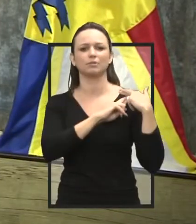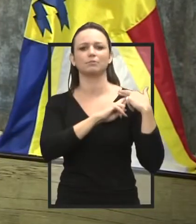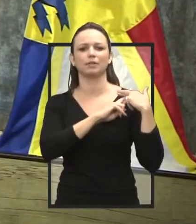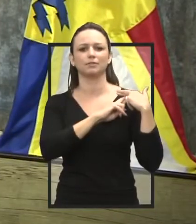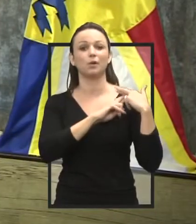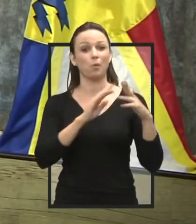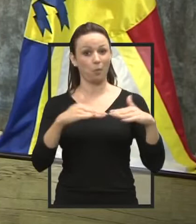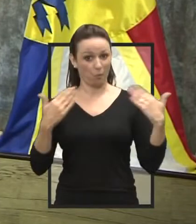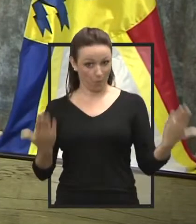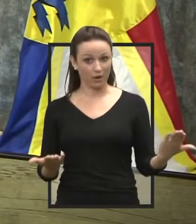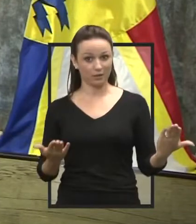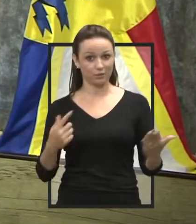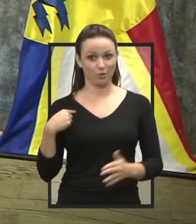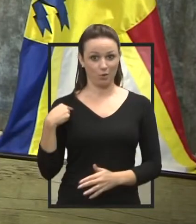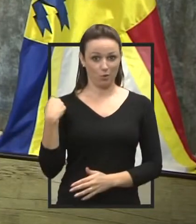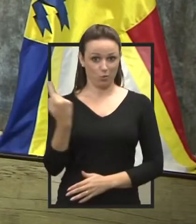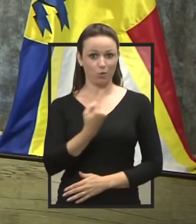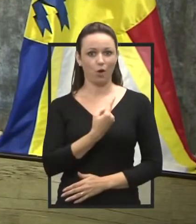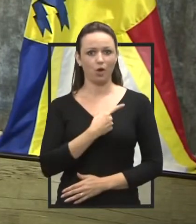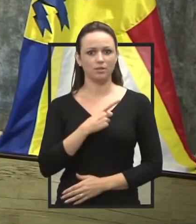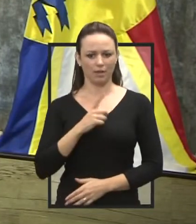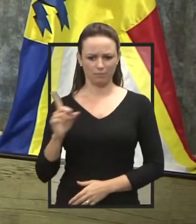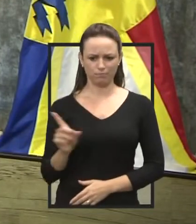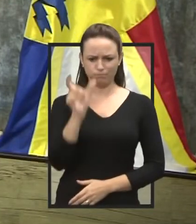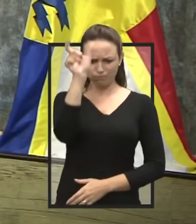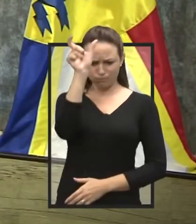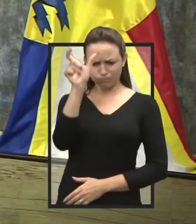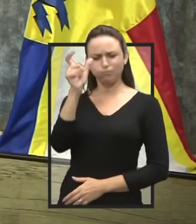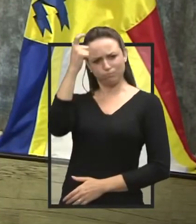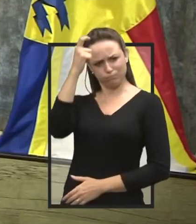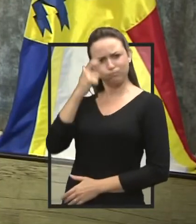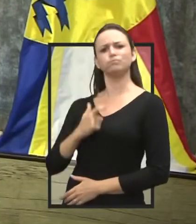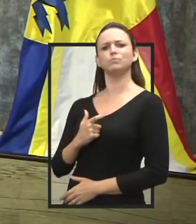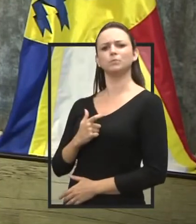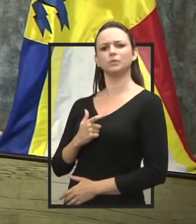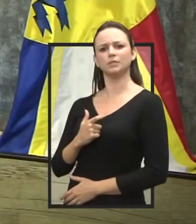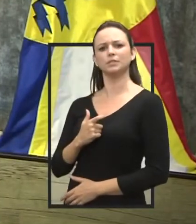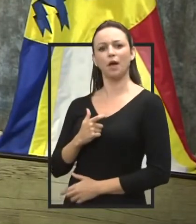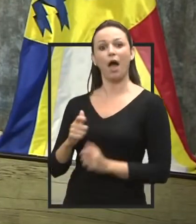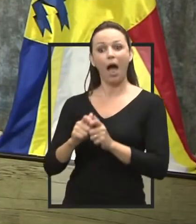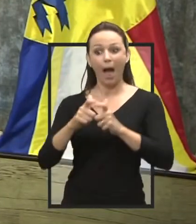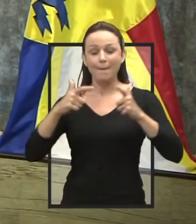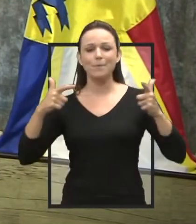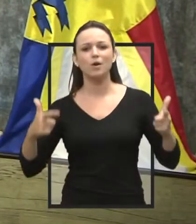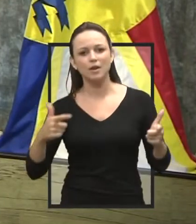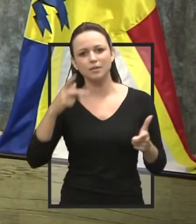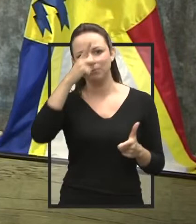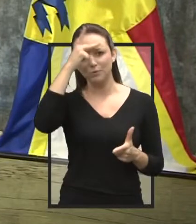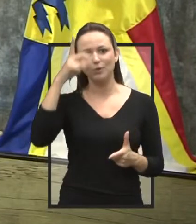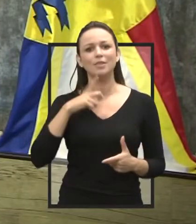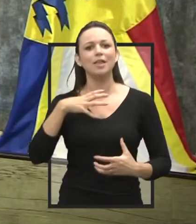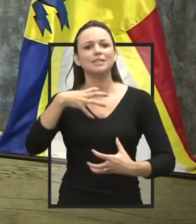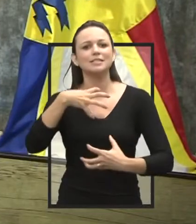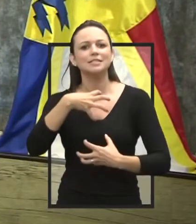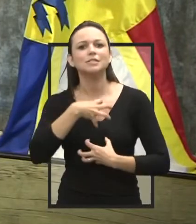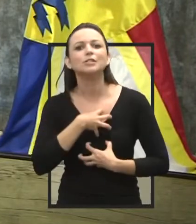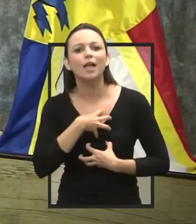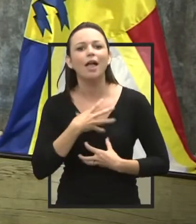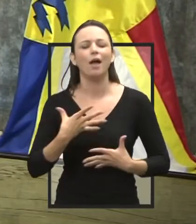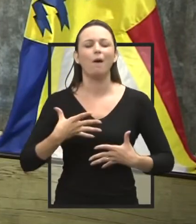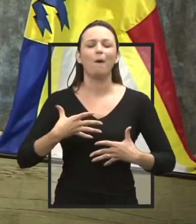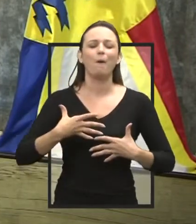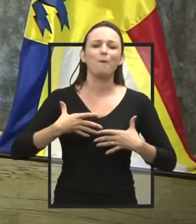Quando nós ocupamos uma posição, a maioria das pessoas é tomada por um sentimento de